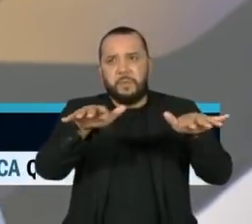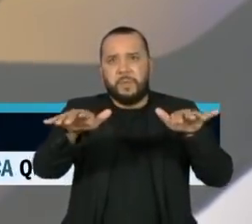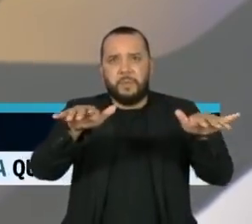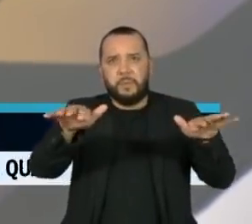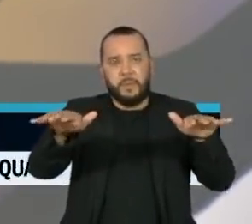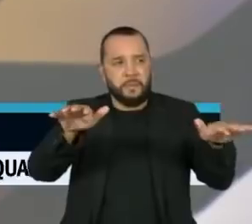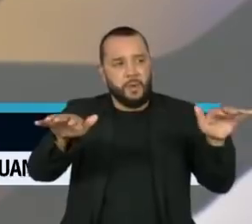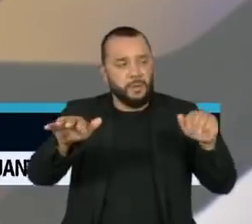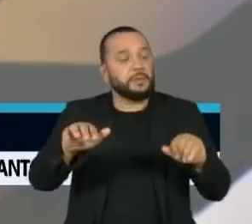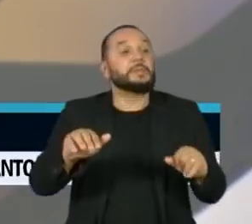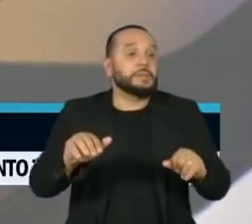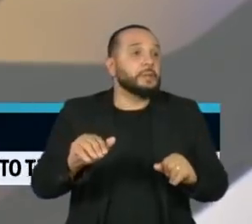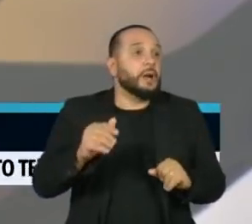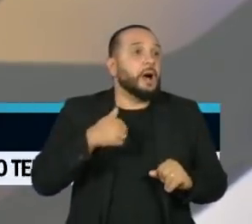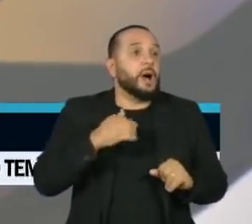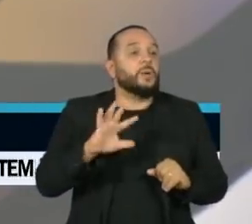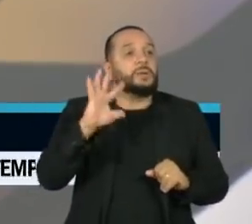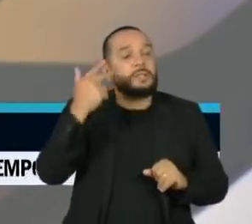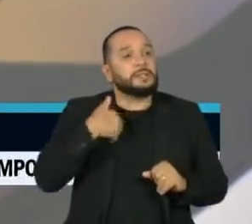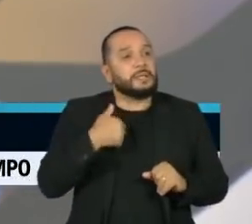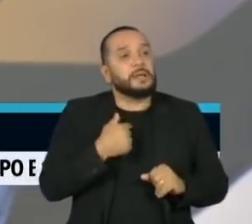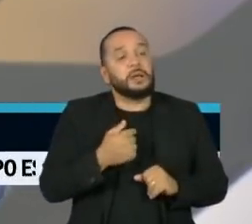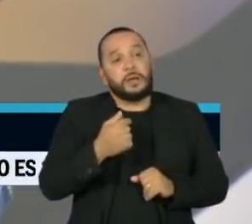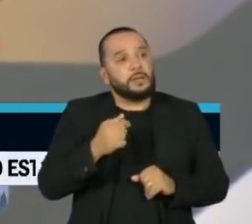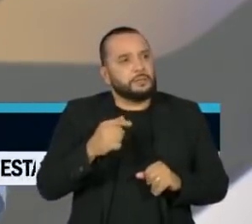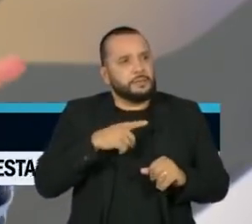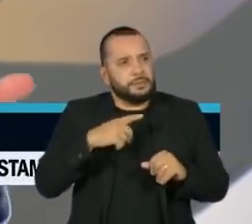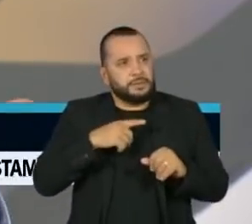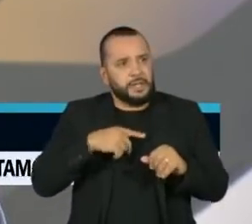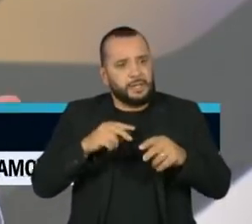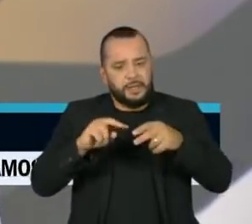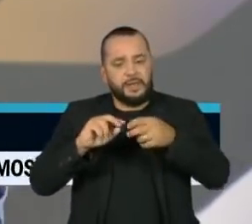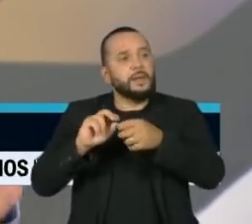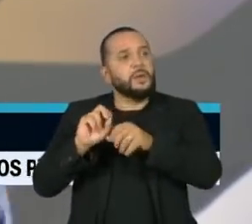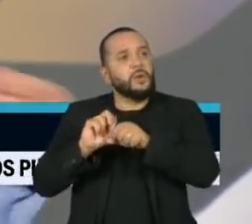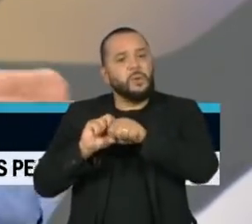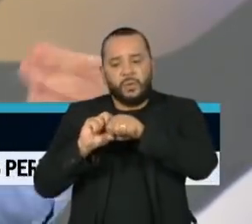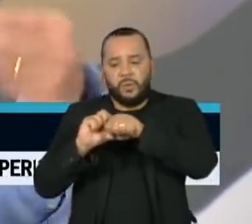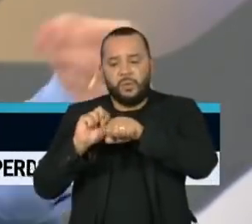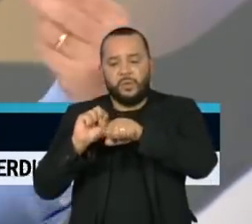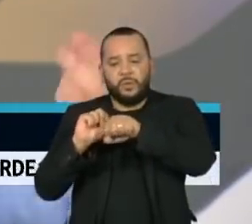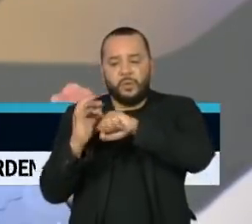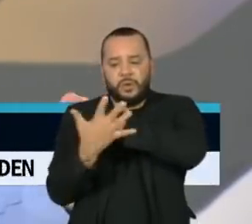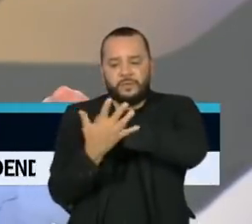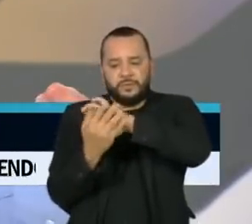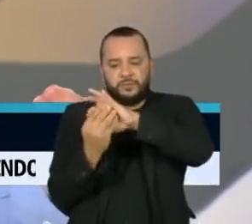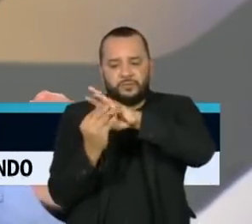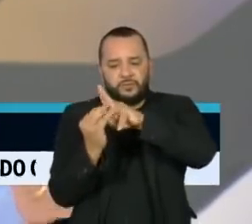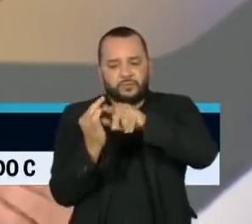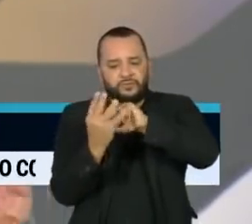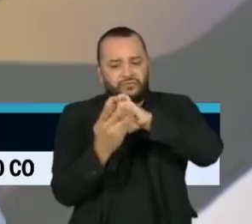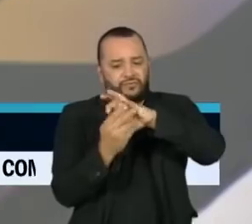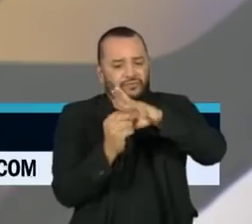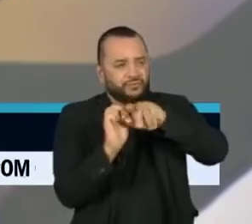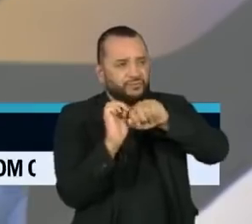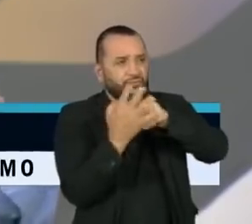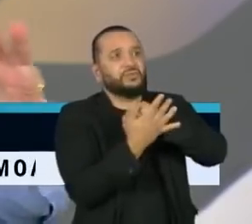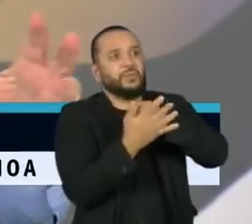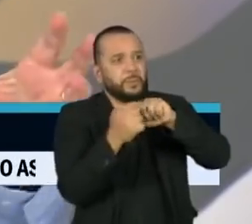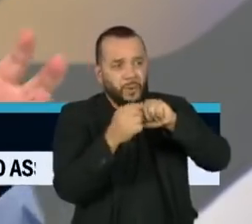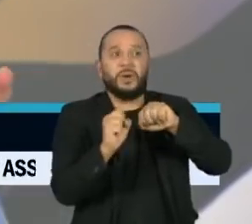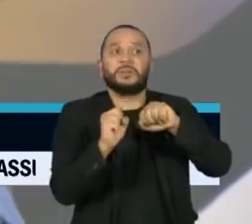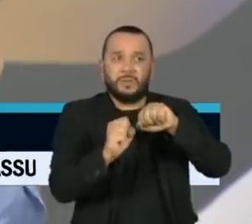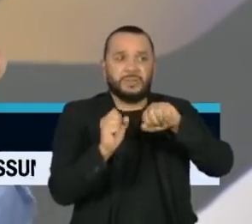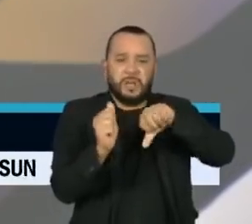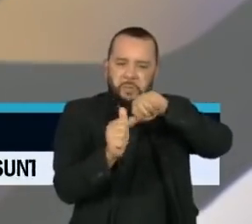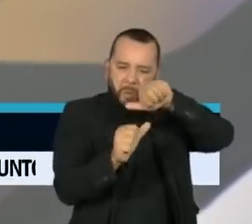uma falha nessa replicação, nessa linha de montagem do vírus, gera mutação. Então, se a gente